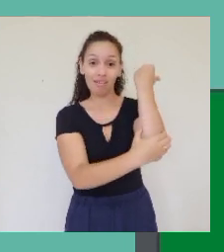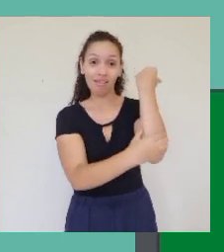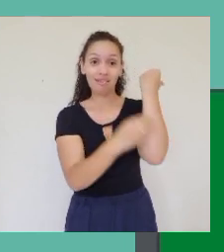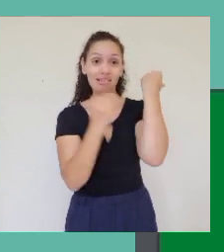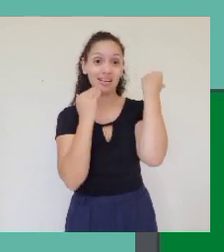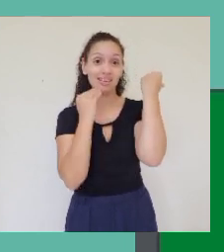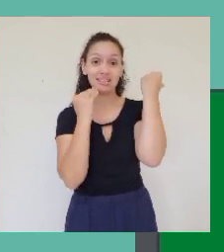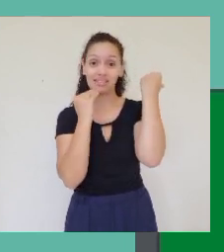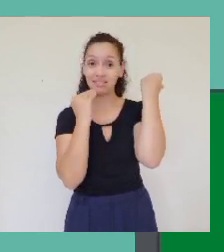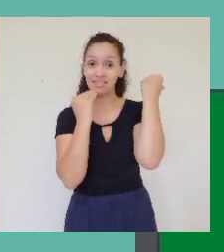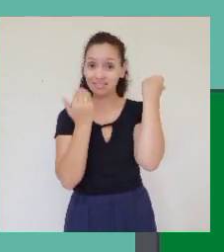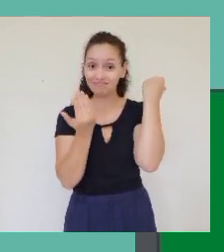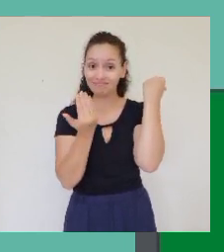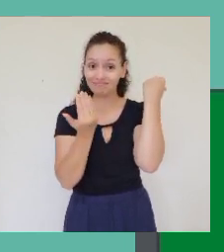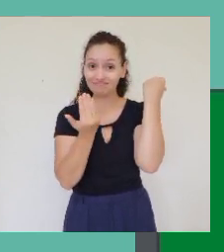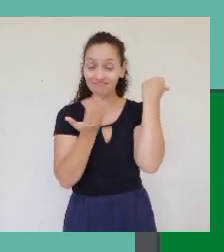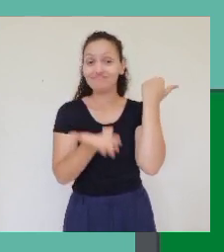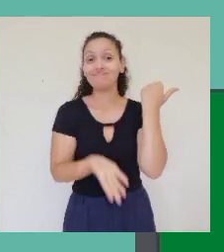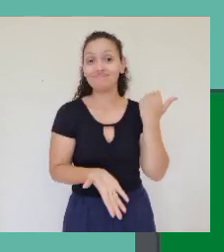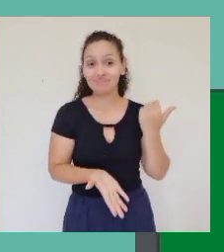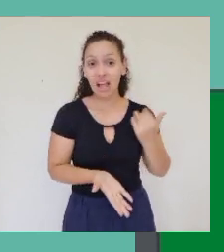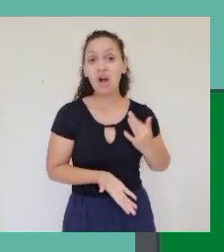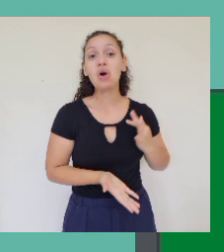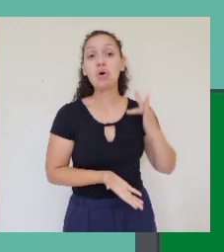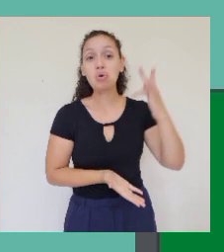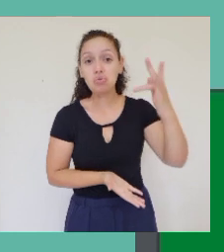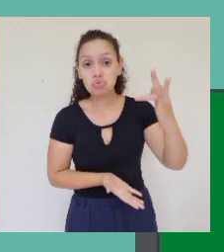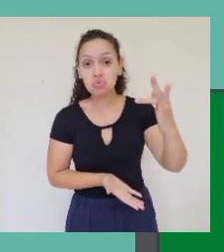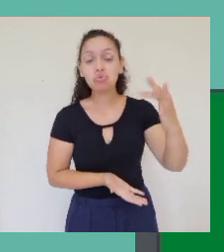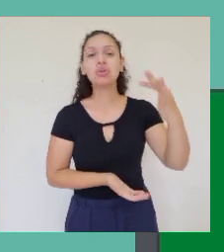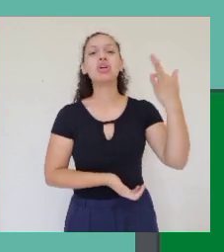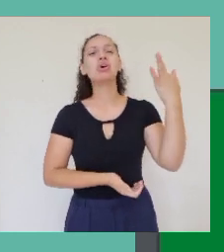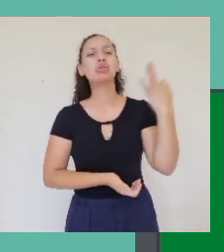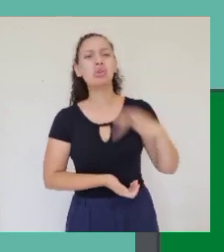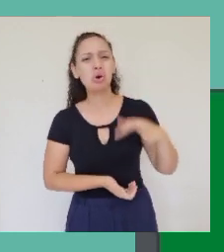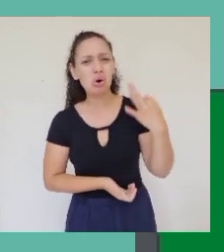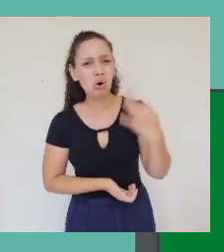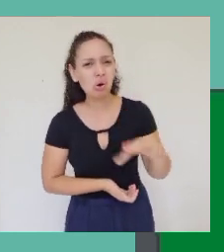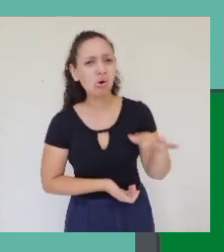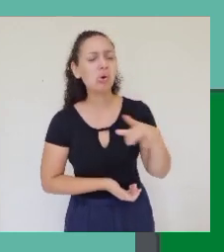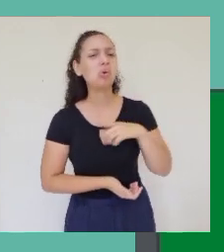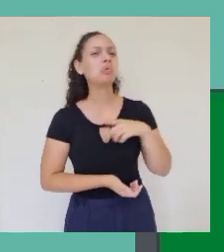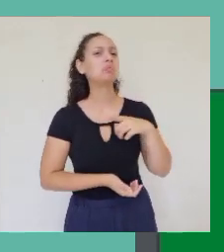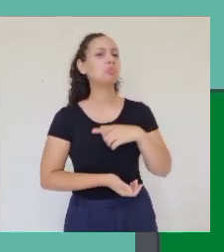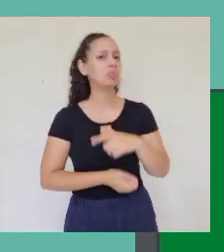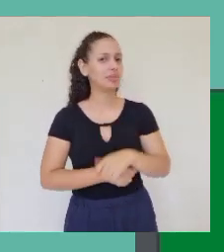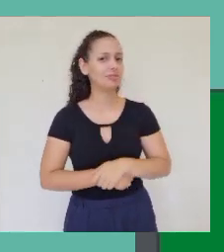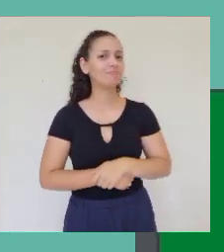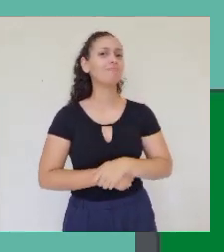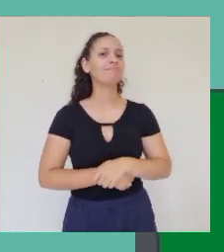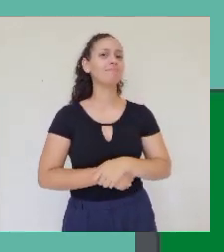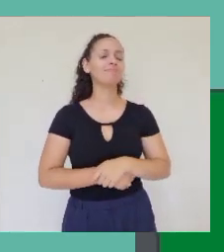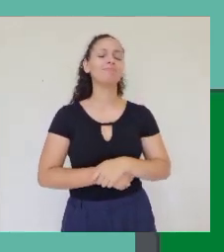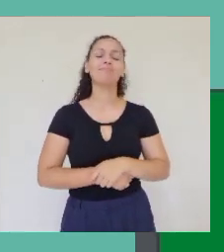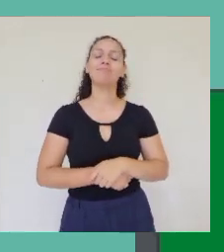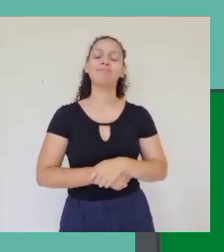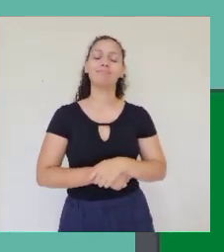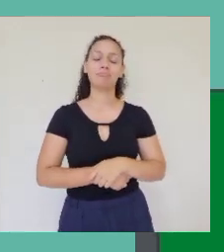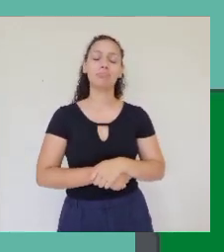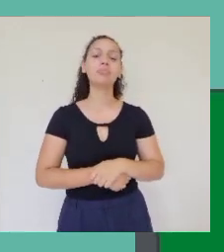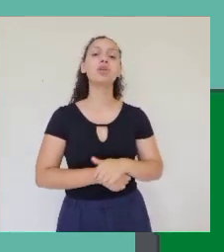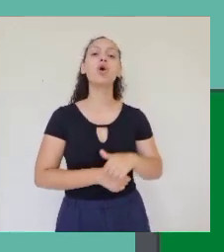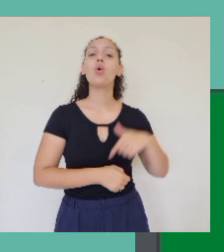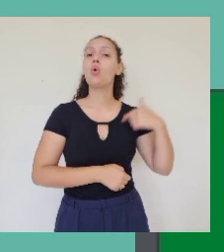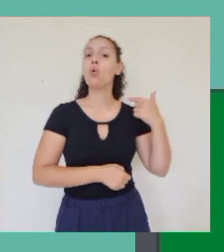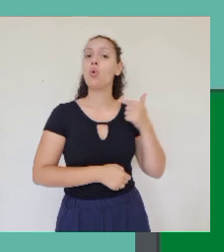ele tende a sentir dor na coluna a longo prazo, a médio e longo prazo, tá? Esse outro está com a posição boa dos pés,